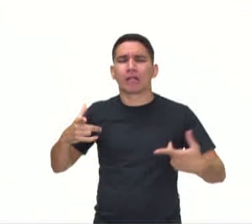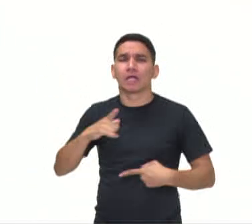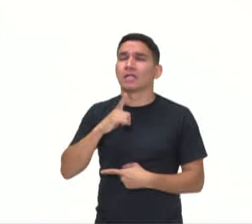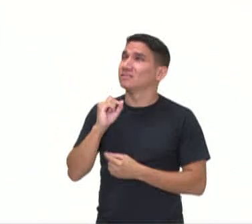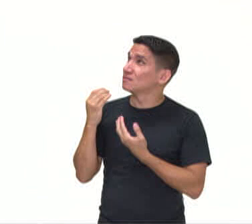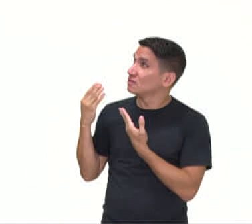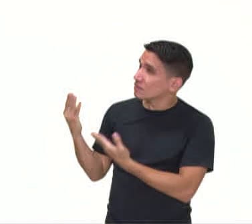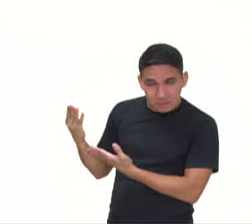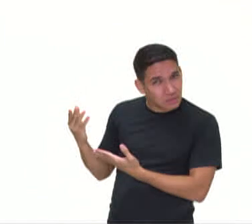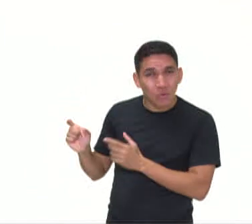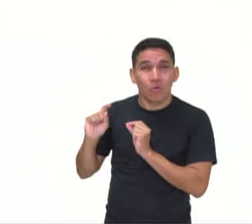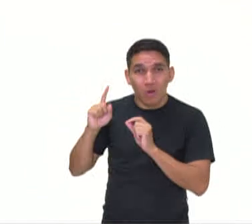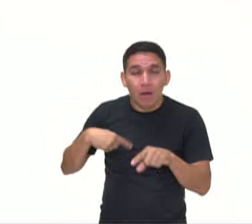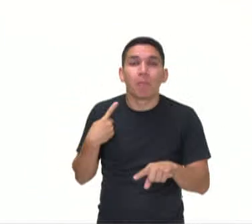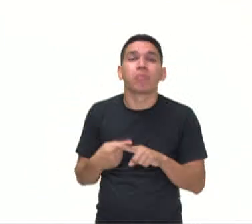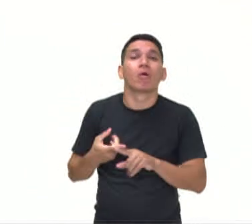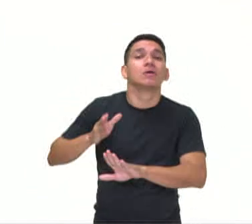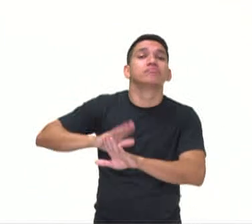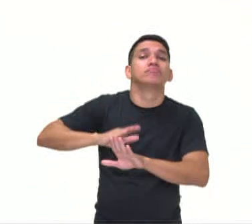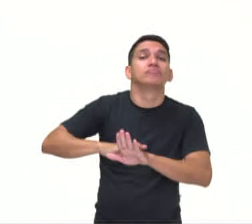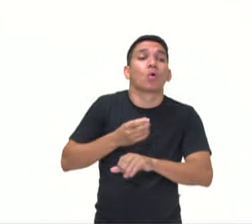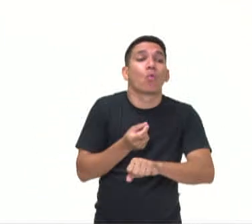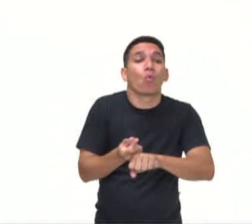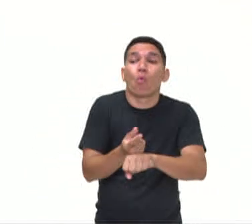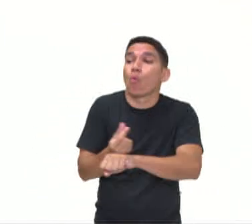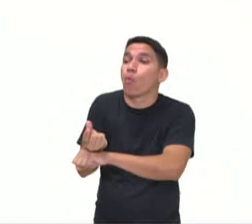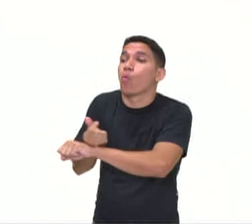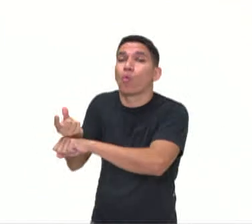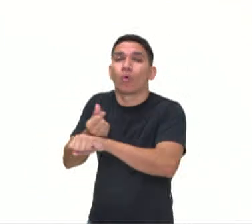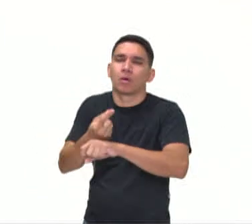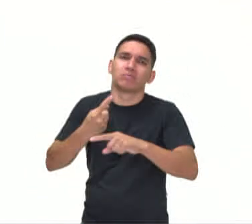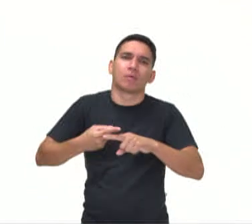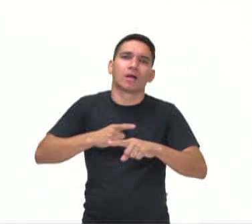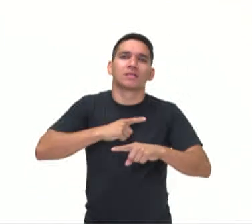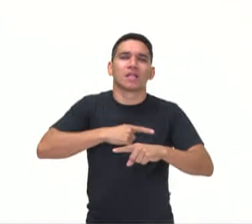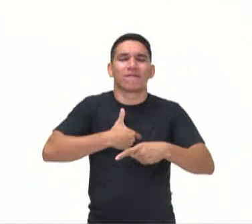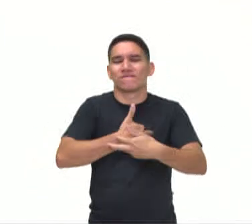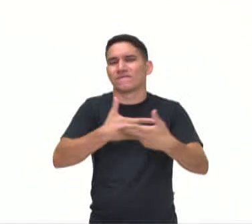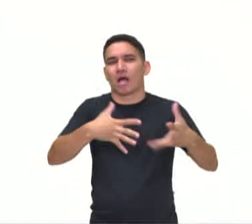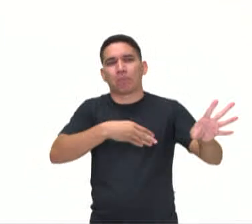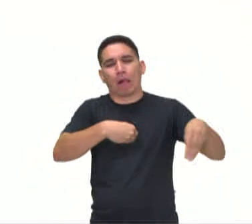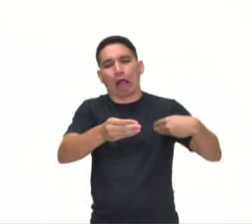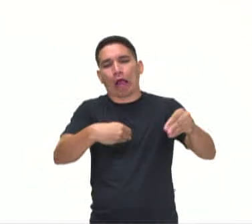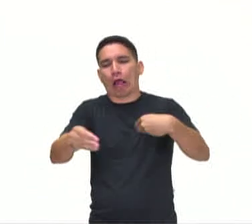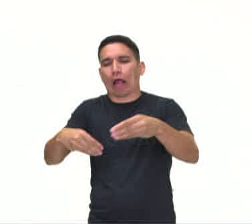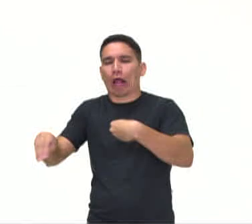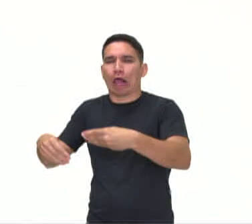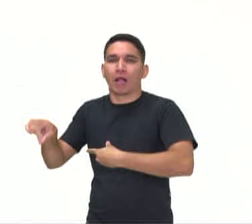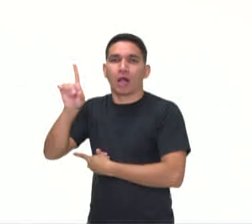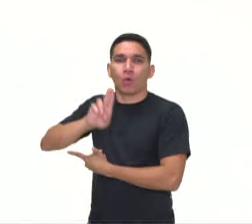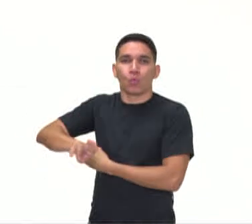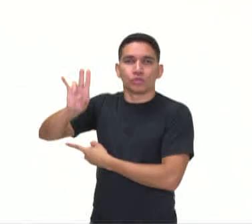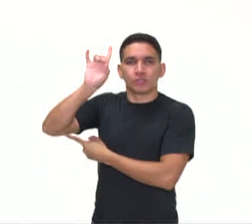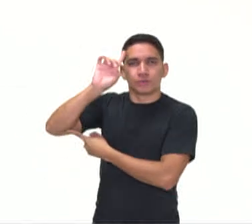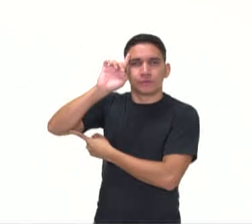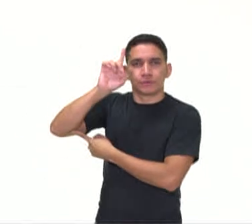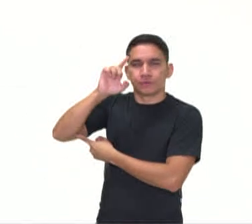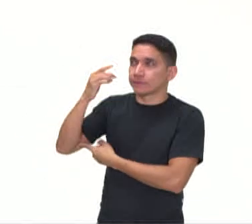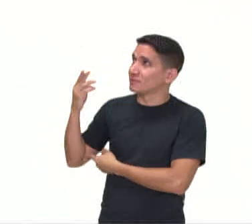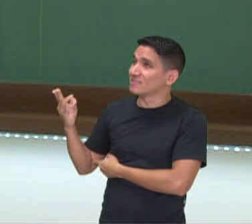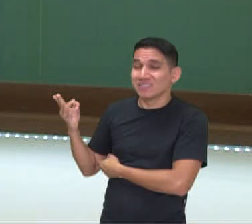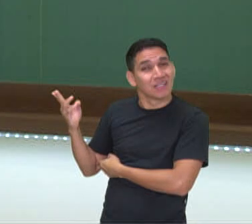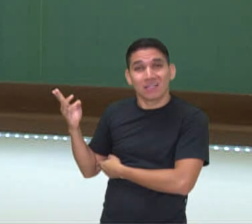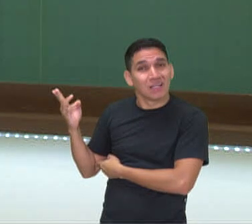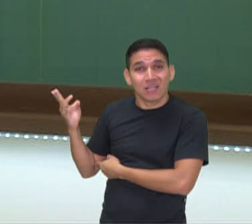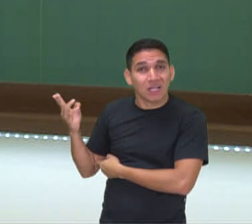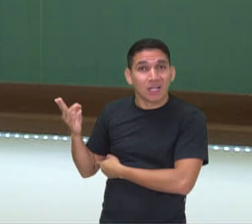também associados ao consumo, pois existem várias embalagens de produtos que utilizamos no nosso cotidiano que não